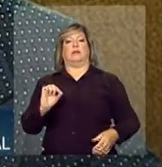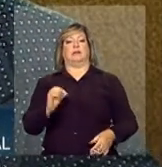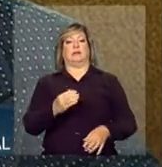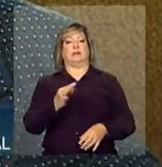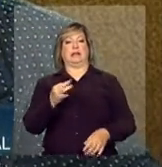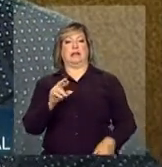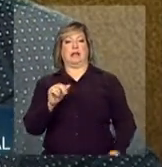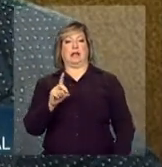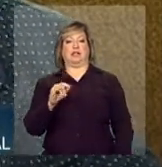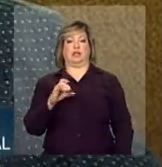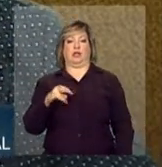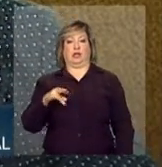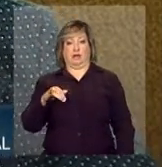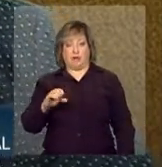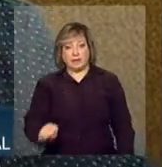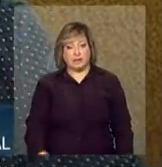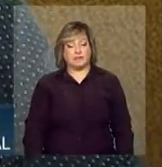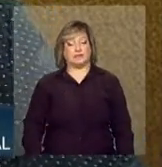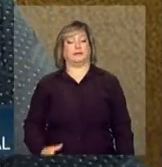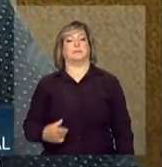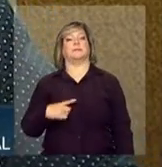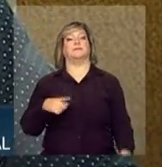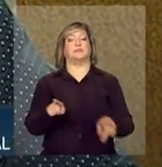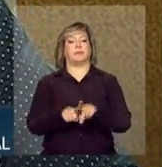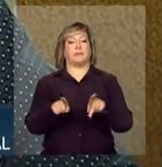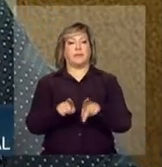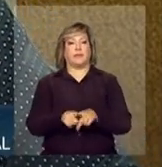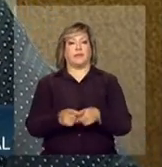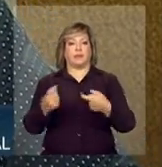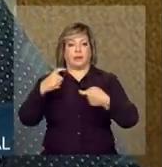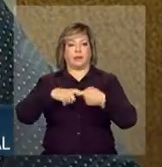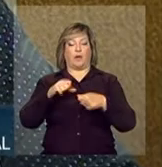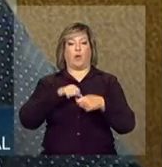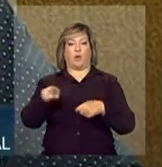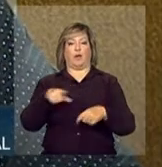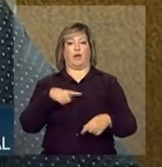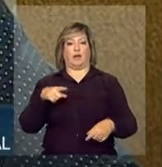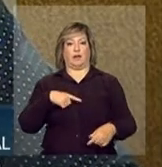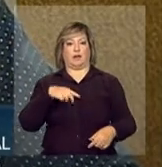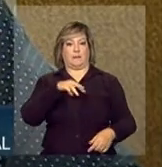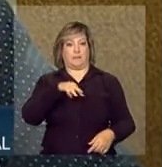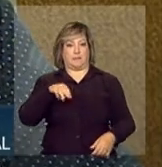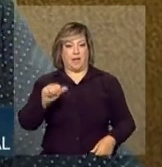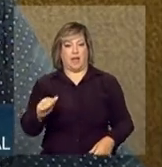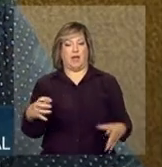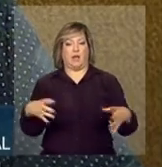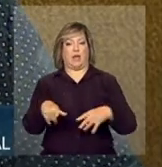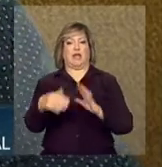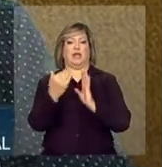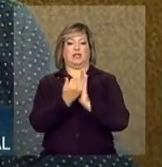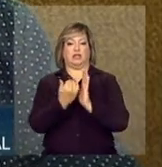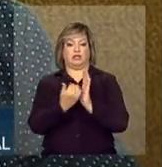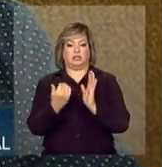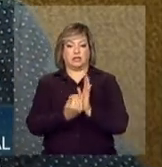vários investimentos. Está aqui a nossa parceria com o Ministério do Meio Ambiente, que nessa agenda